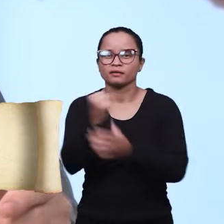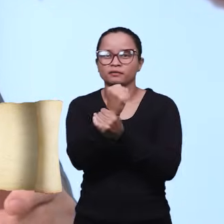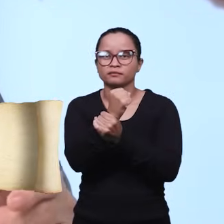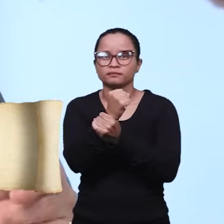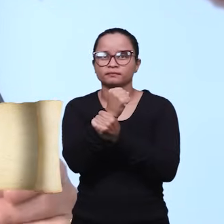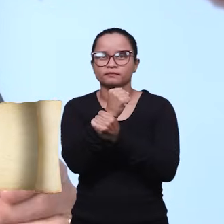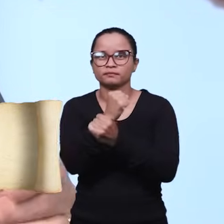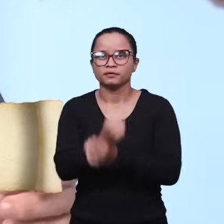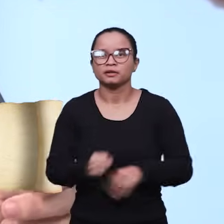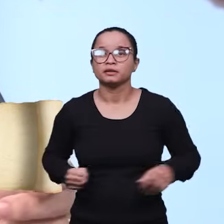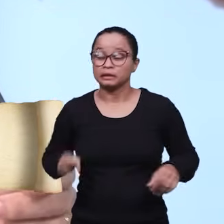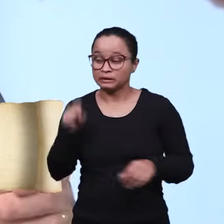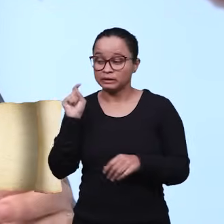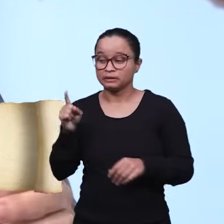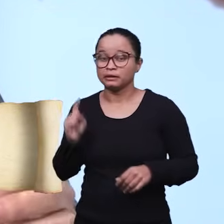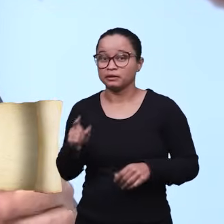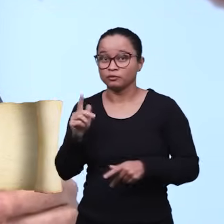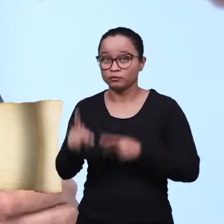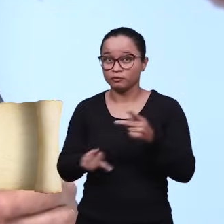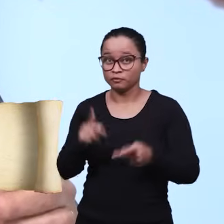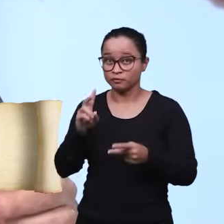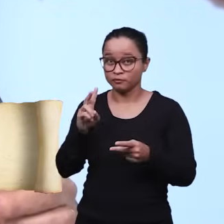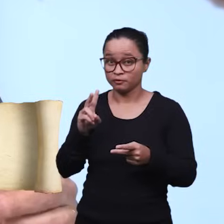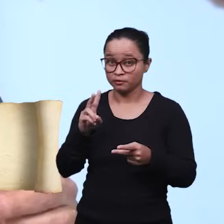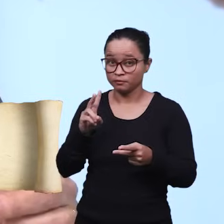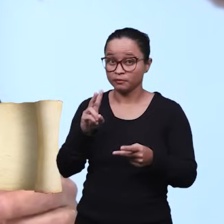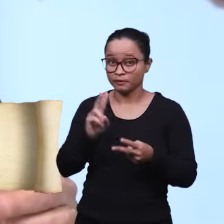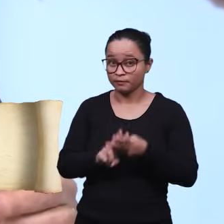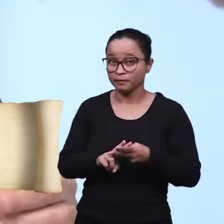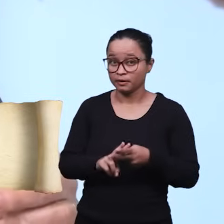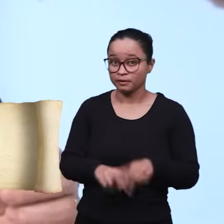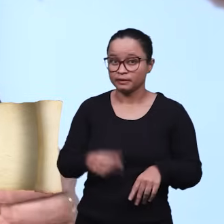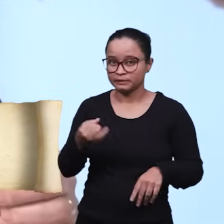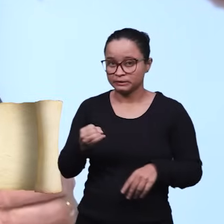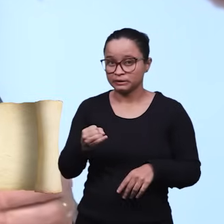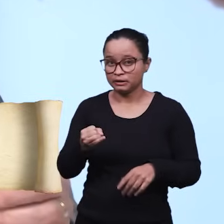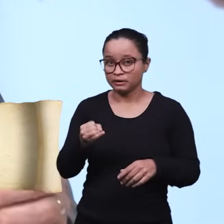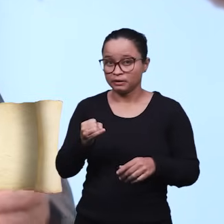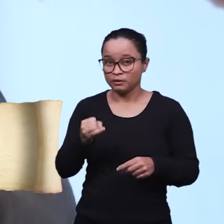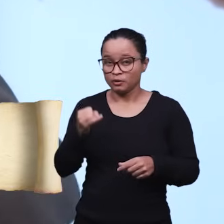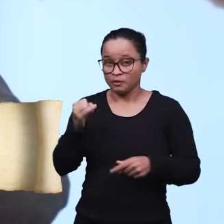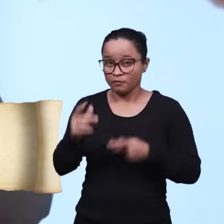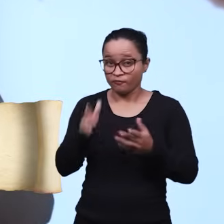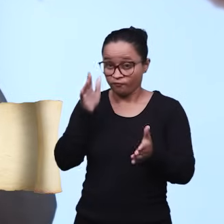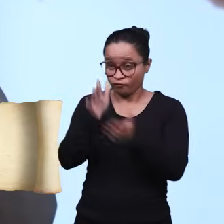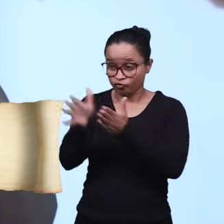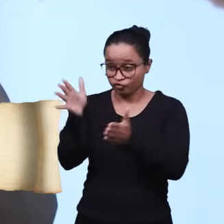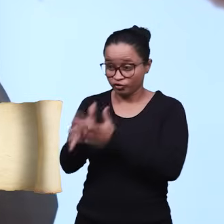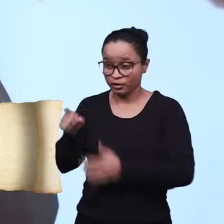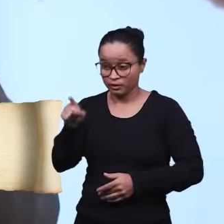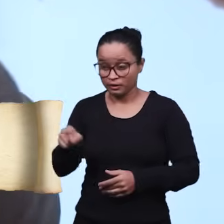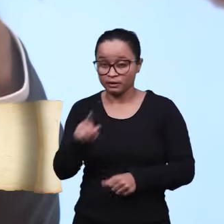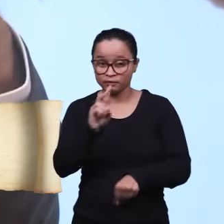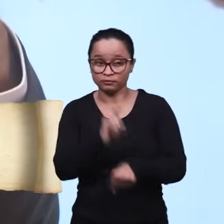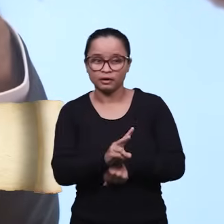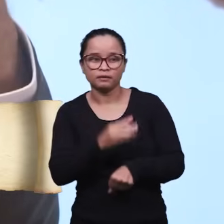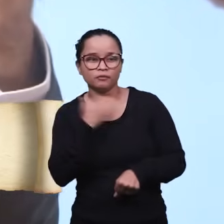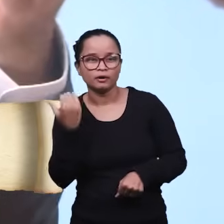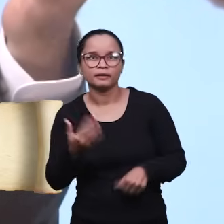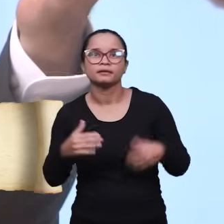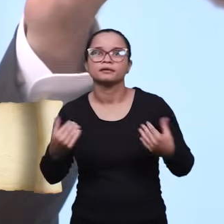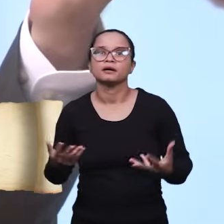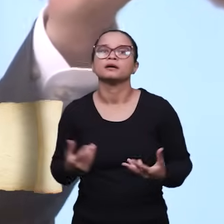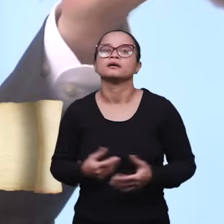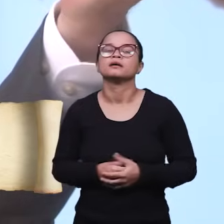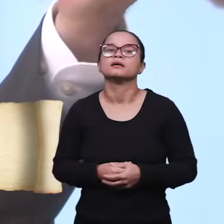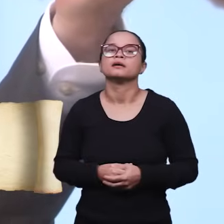segurança dos prisioneiros. Se o prisioneiro fugisse, ele era arriscado a ser morto. Então o carcereiro, vendo aquela situação, tomou